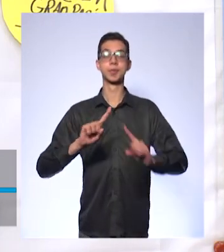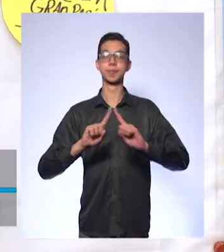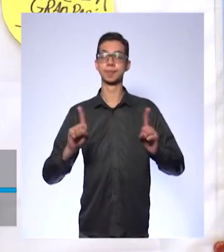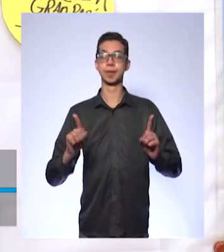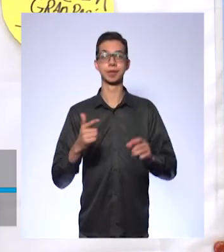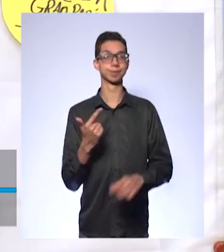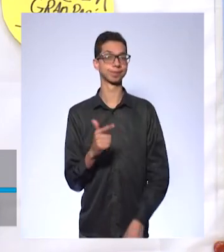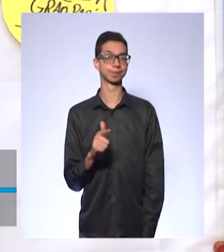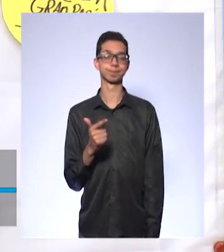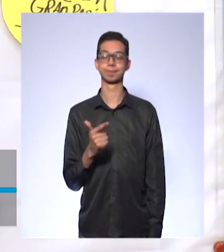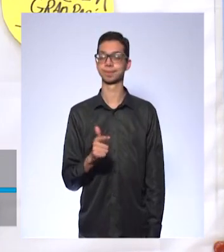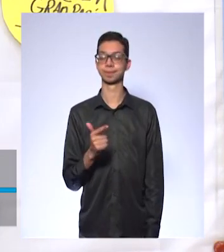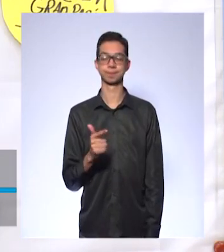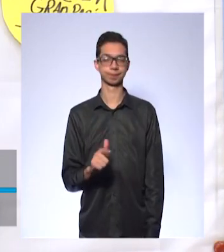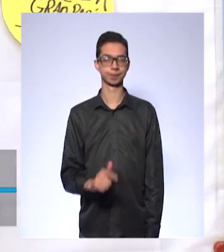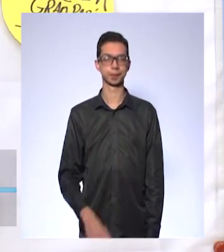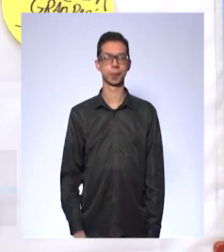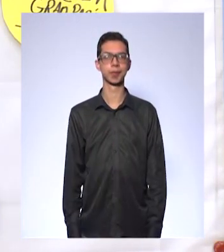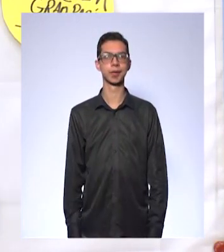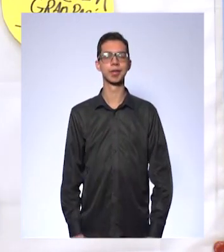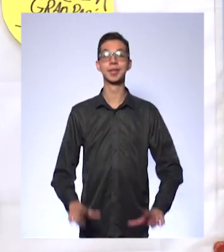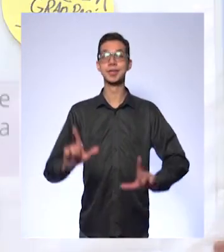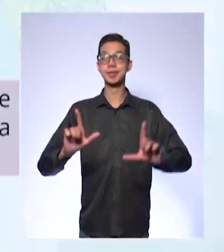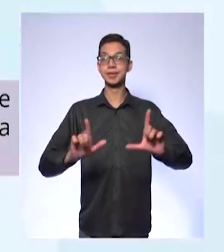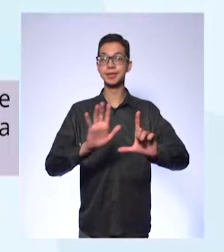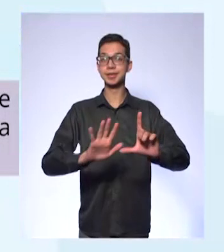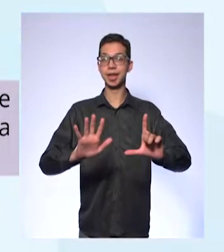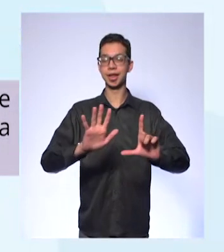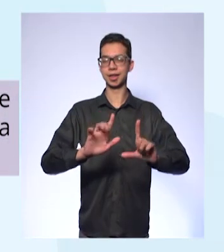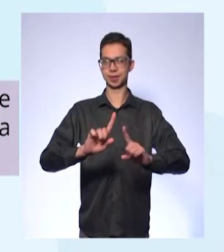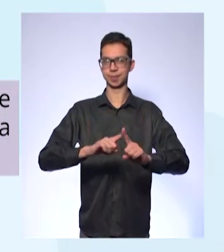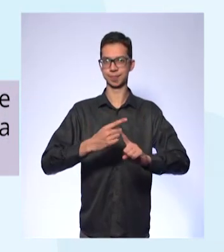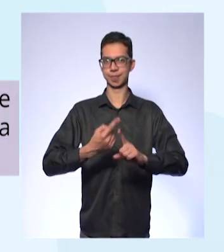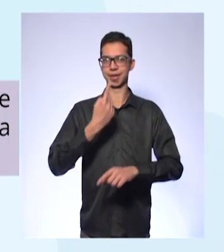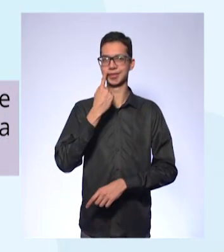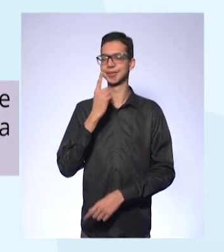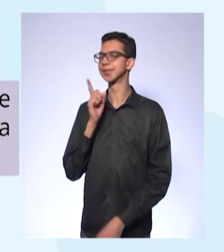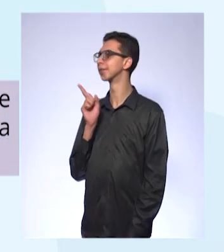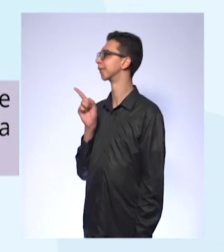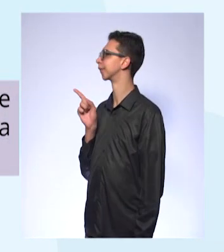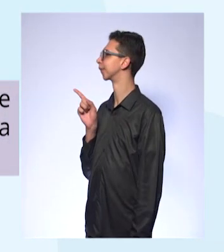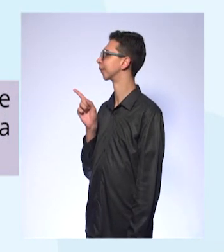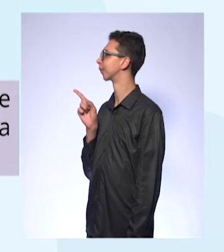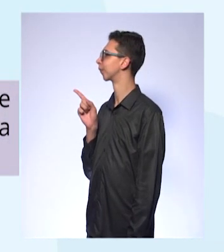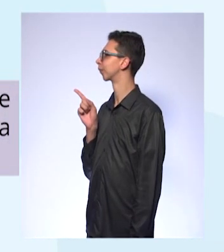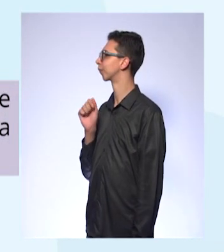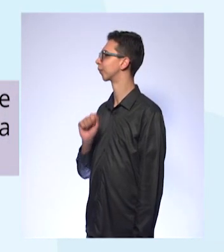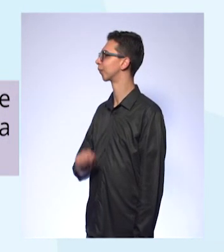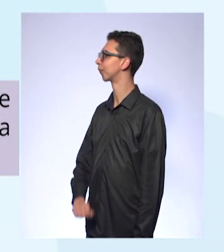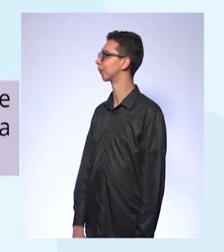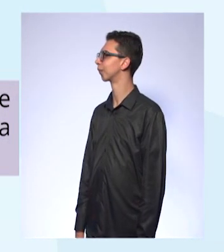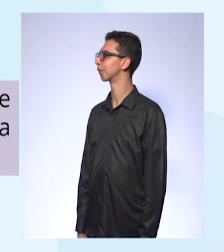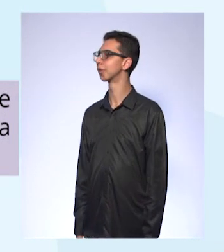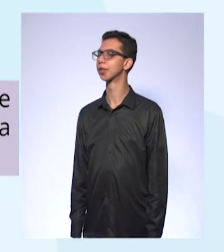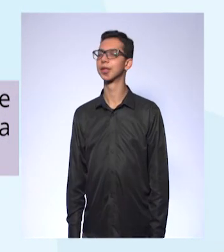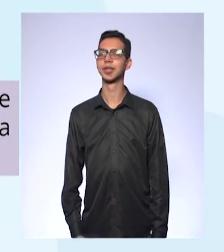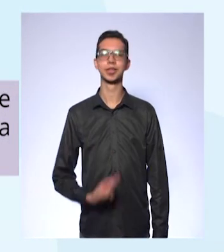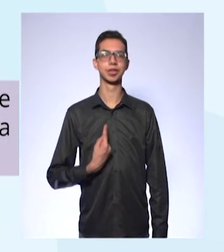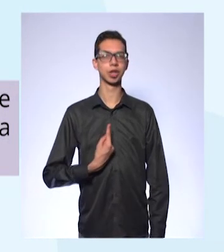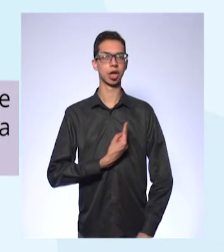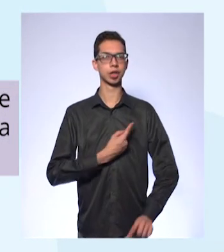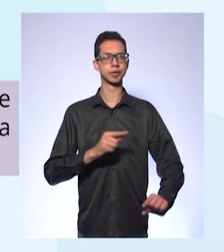acontecendo. Vou colocar mais uma tela para vocês. Olha só, pessoal, estamos aqui nas motivações.